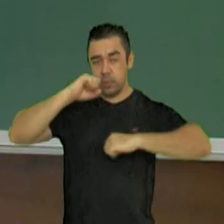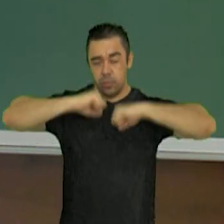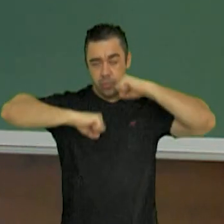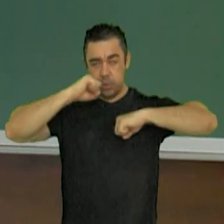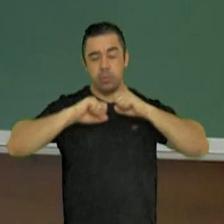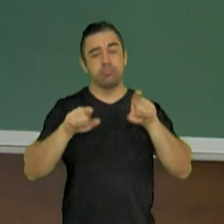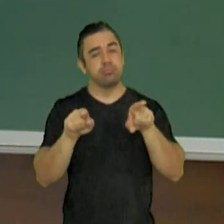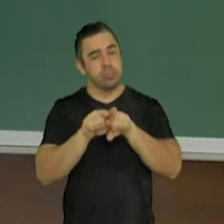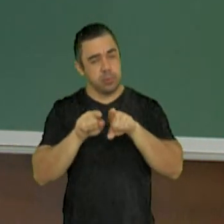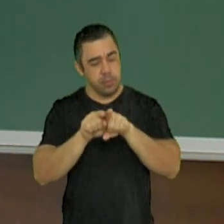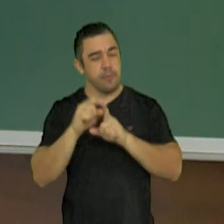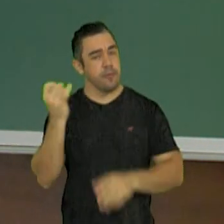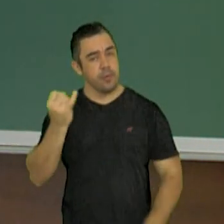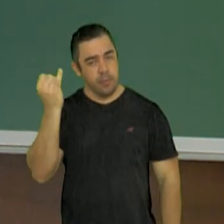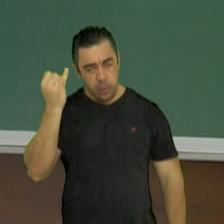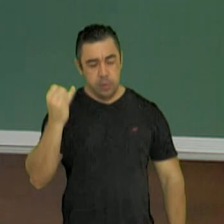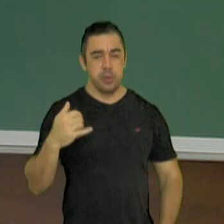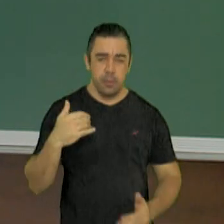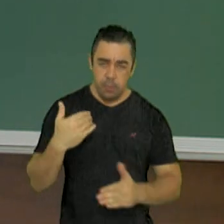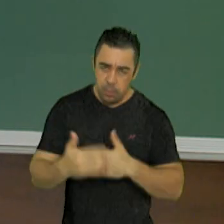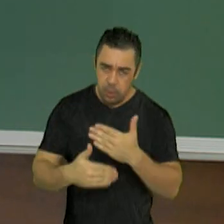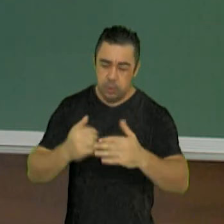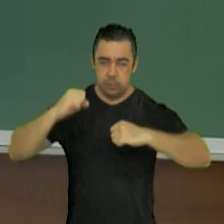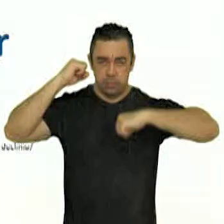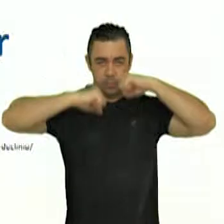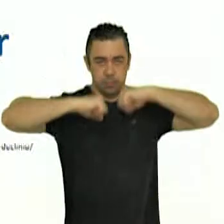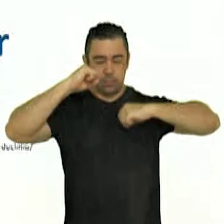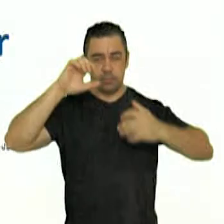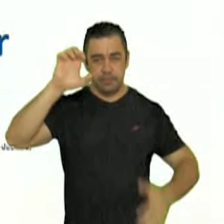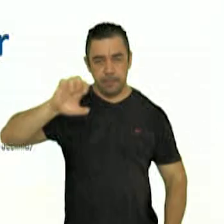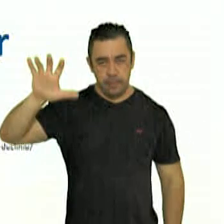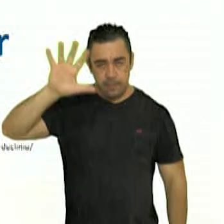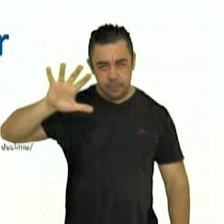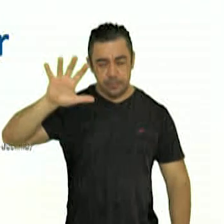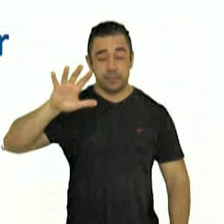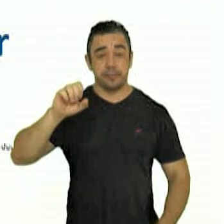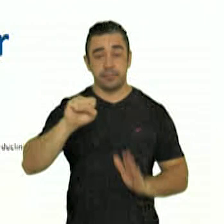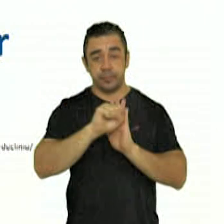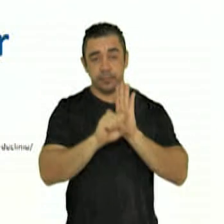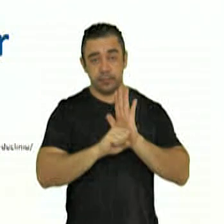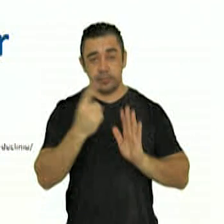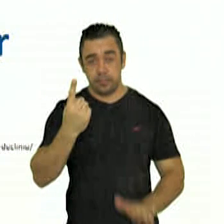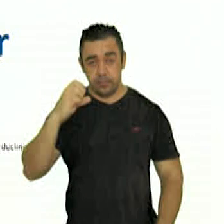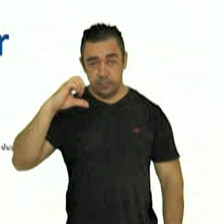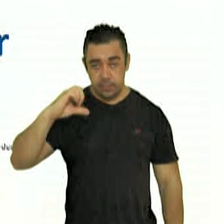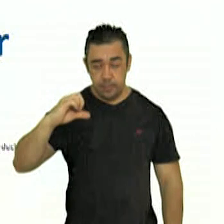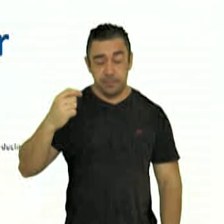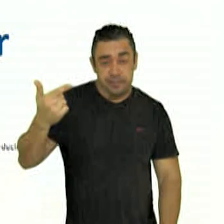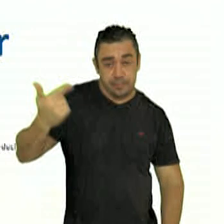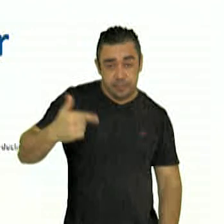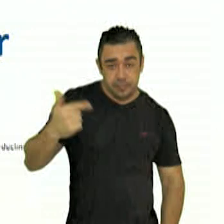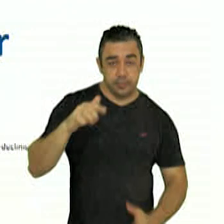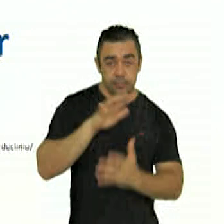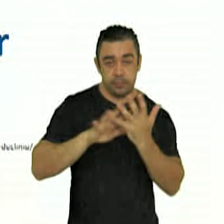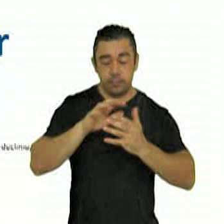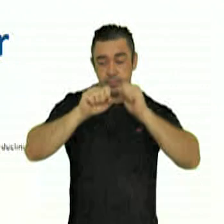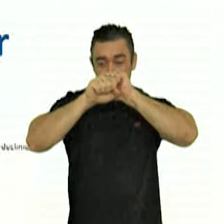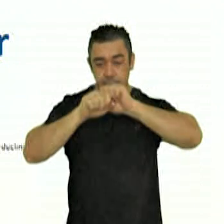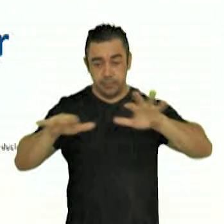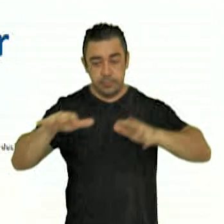né, também foi decisiva para esse processo de industrialização da Europa. No século XIX, a segunda revolução se espalhou pela